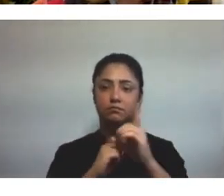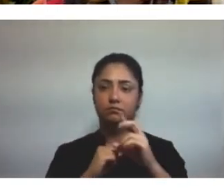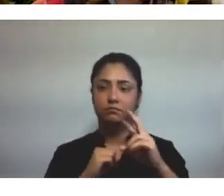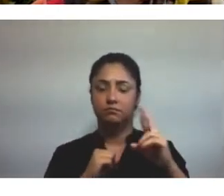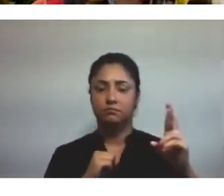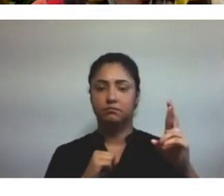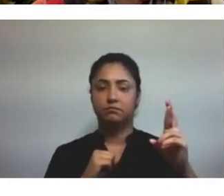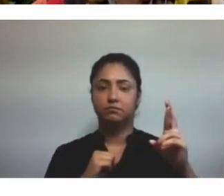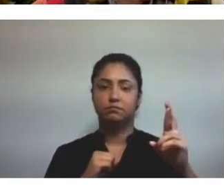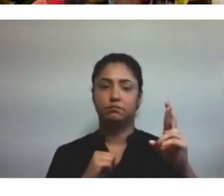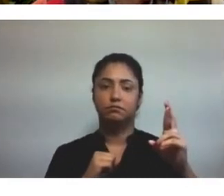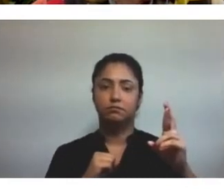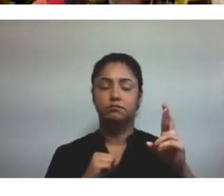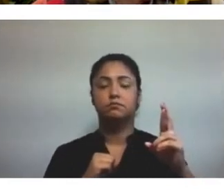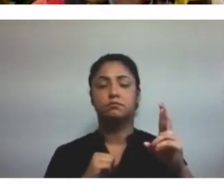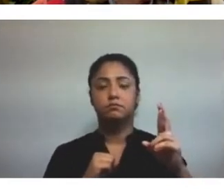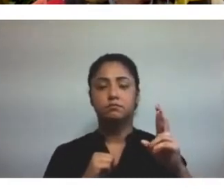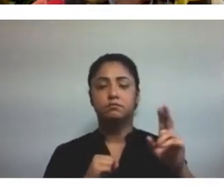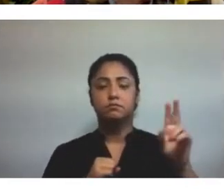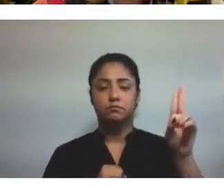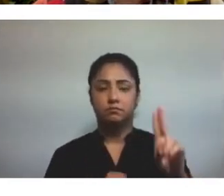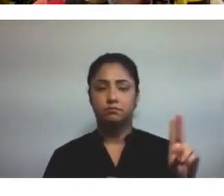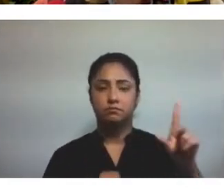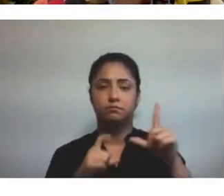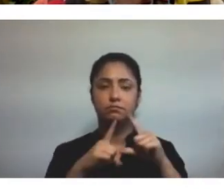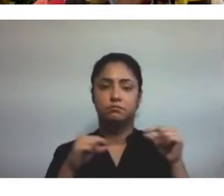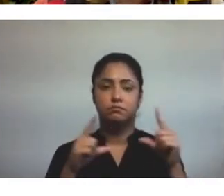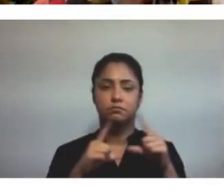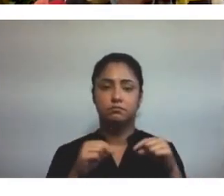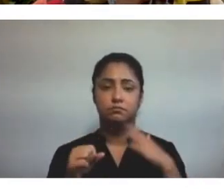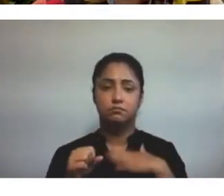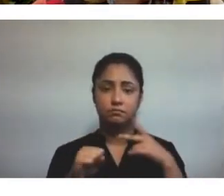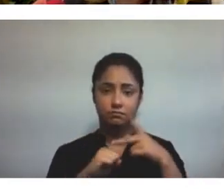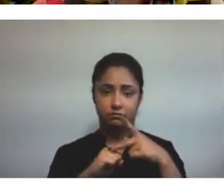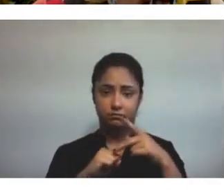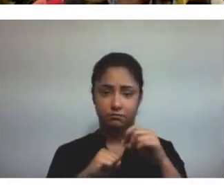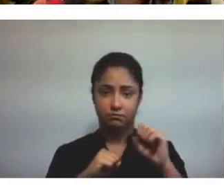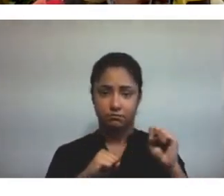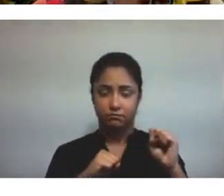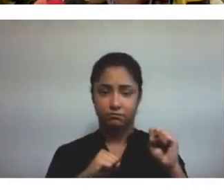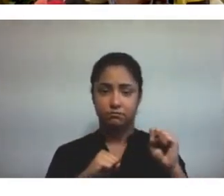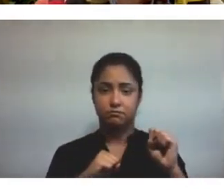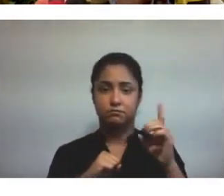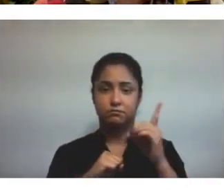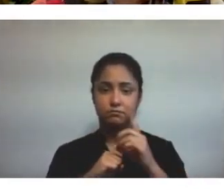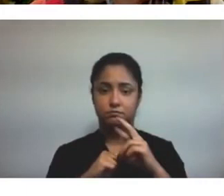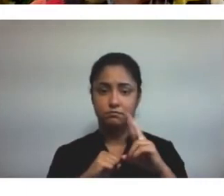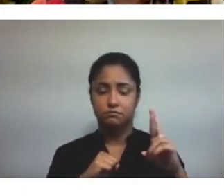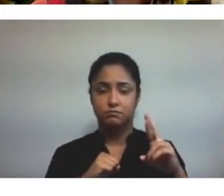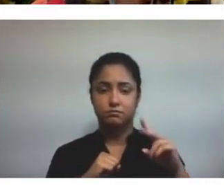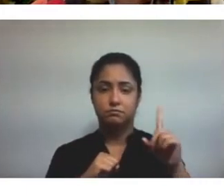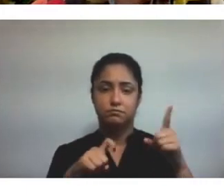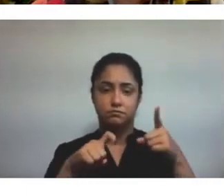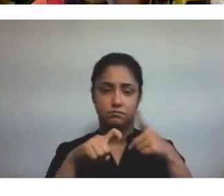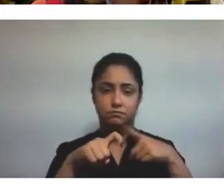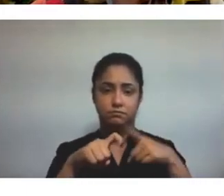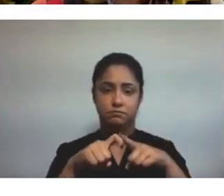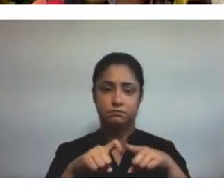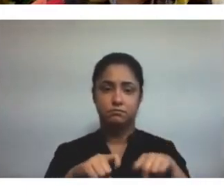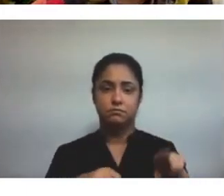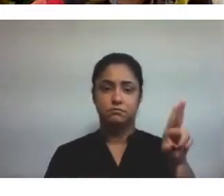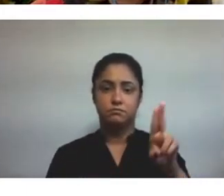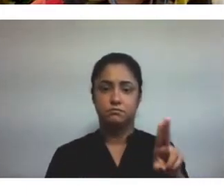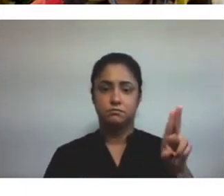Informação pela Universidade de Brasília e o meu pós-doutorado em Medicina, pela Universidade McGill, no